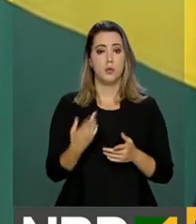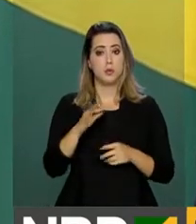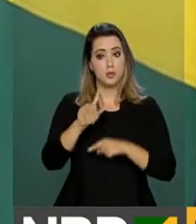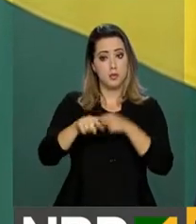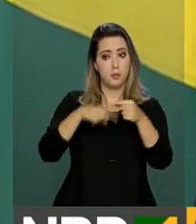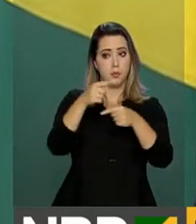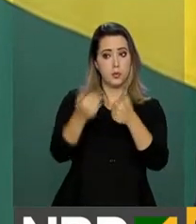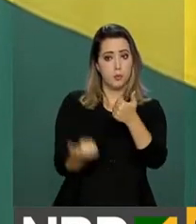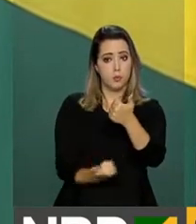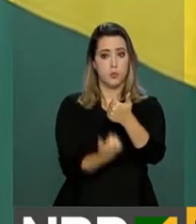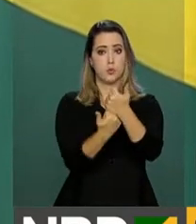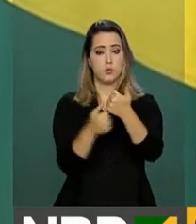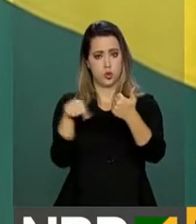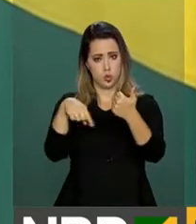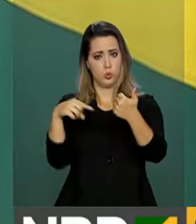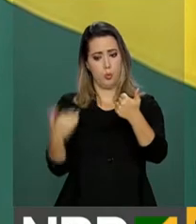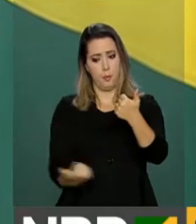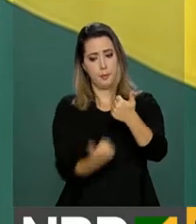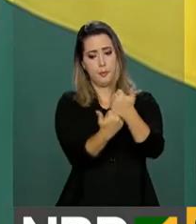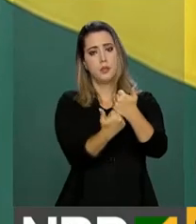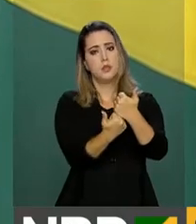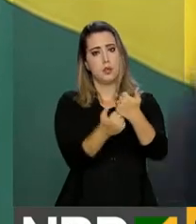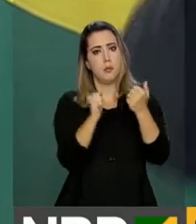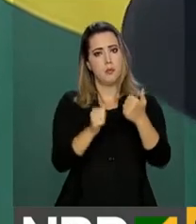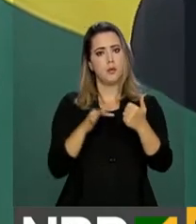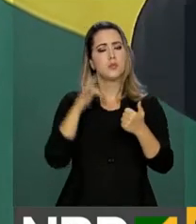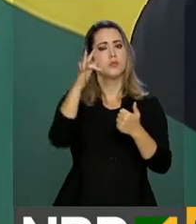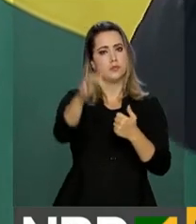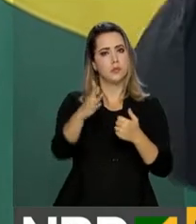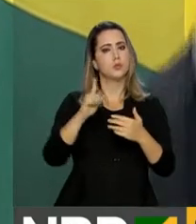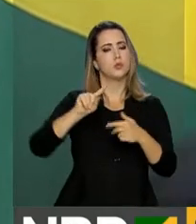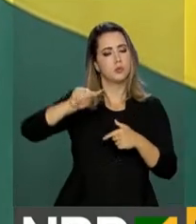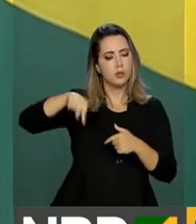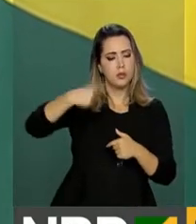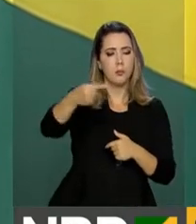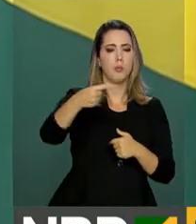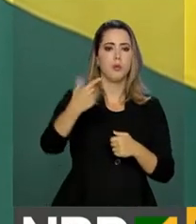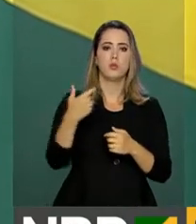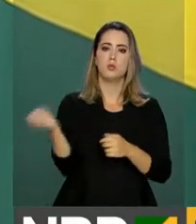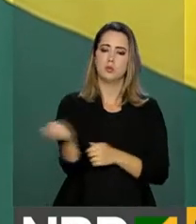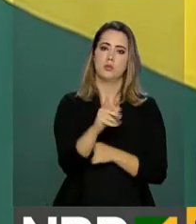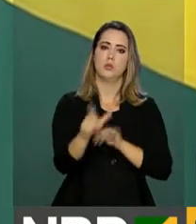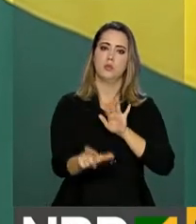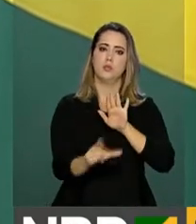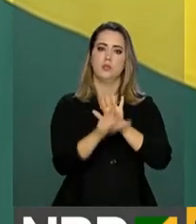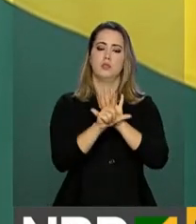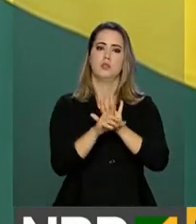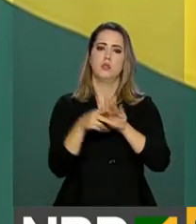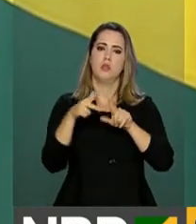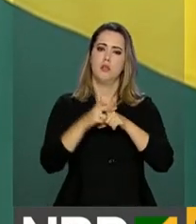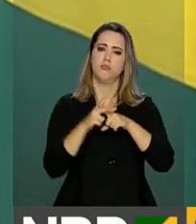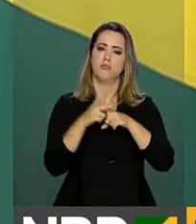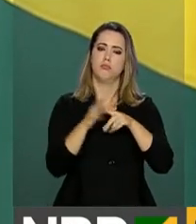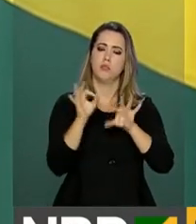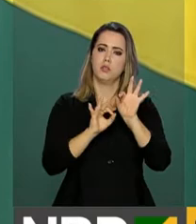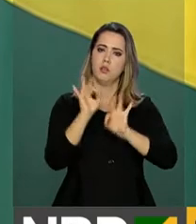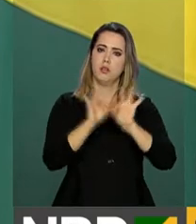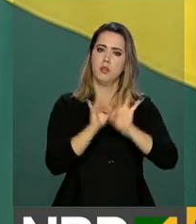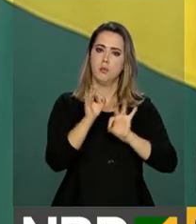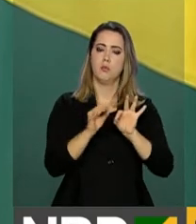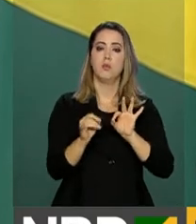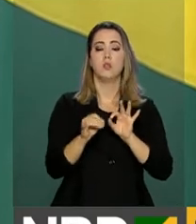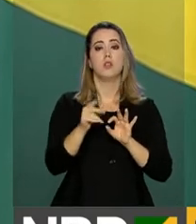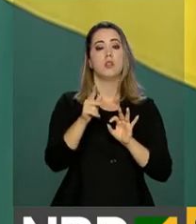venha depois mais adiante que possa fazer mais adiante quem sabe uma nova revisão é da